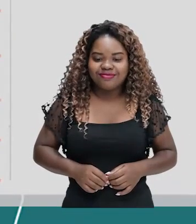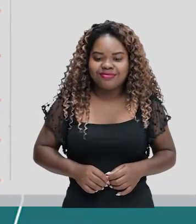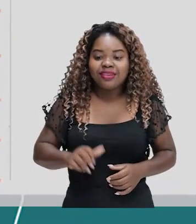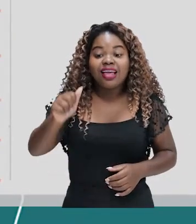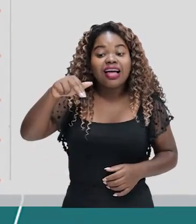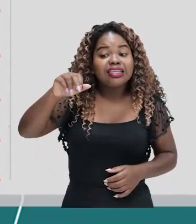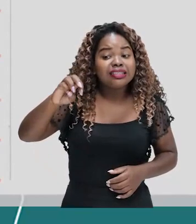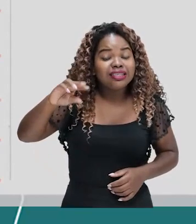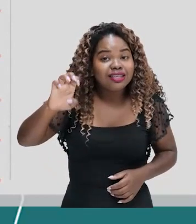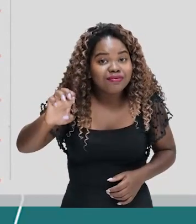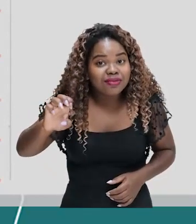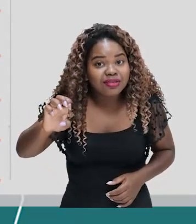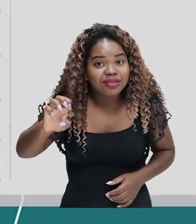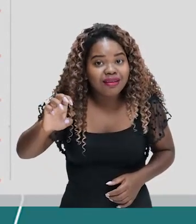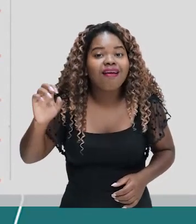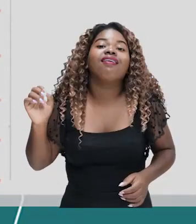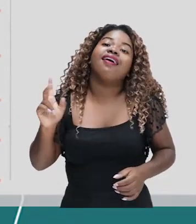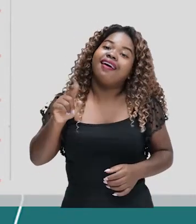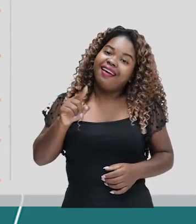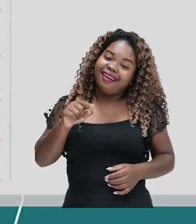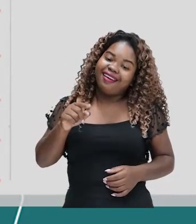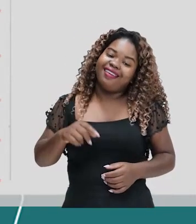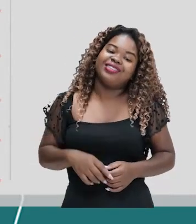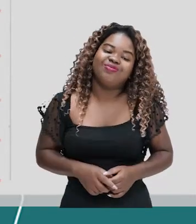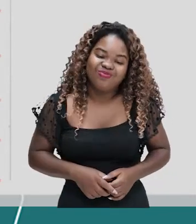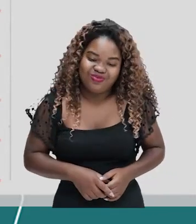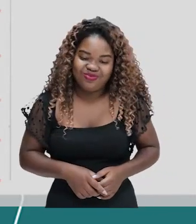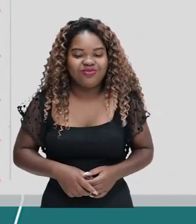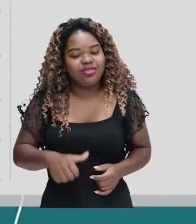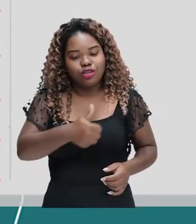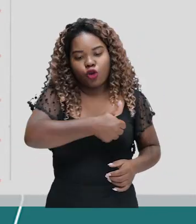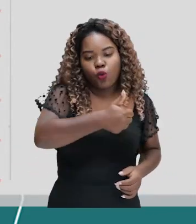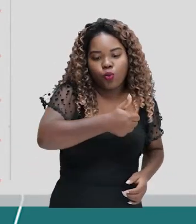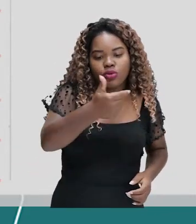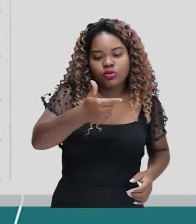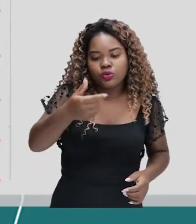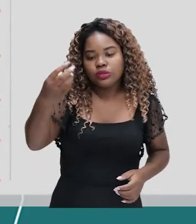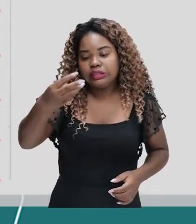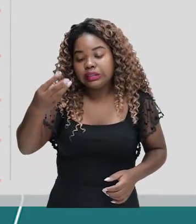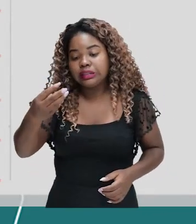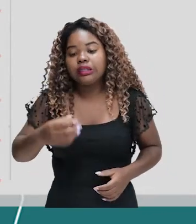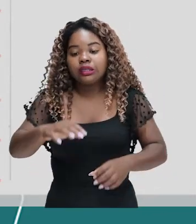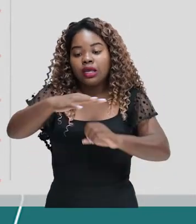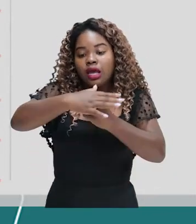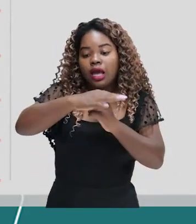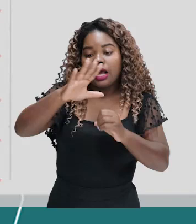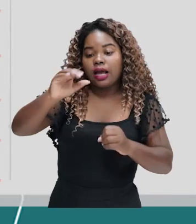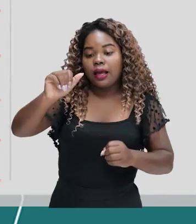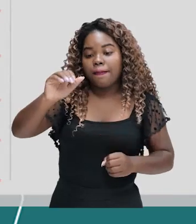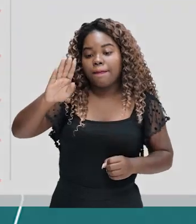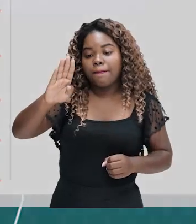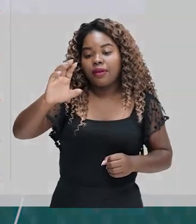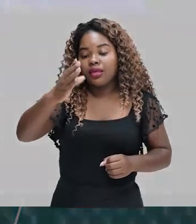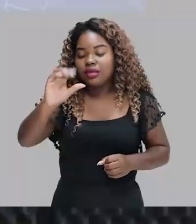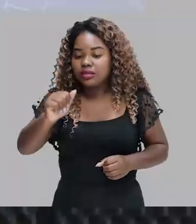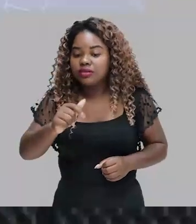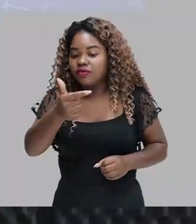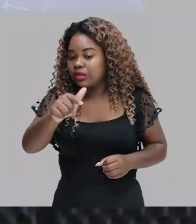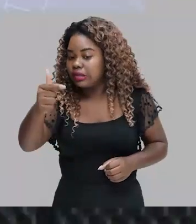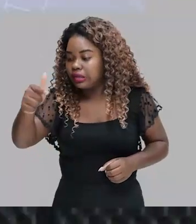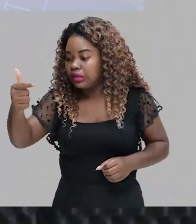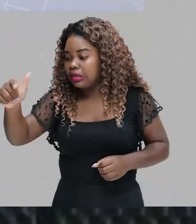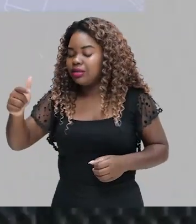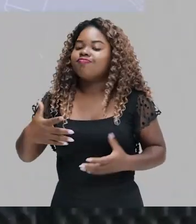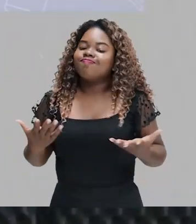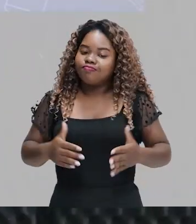Animes, mangás, pois é. 1, 2, 3. A quantidade de cabeças vai se repetindo dessa maneira. E é assim que a gente